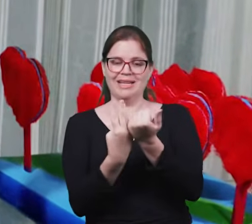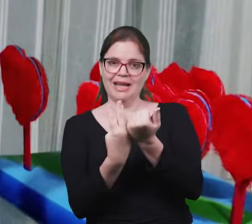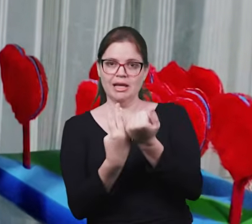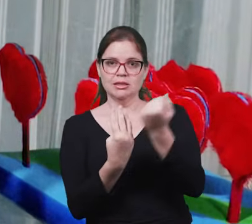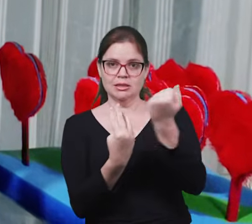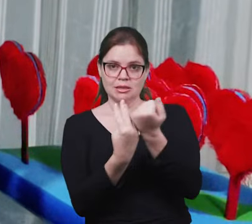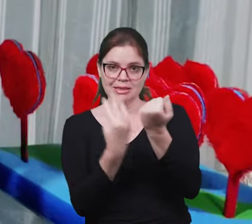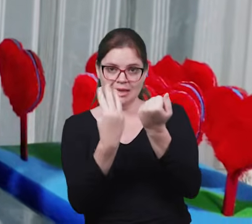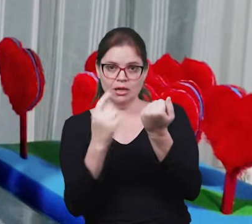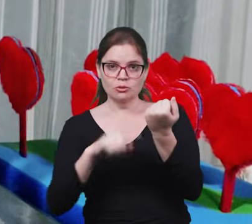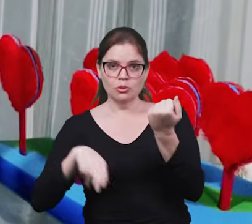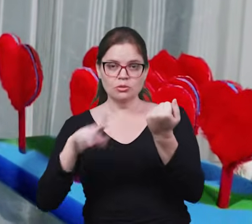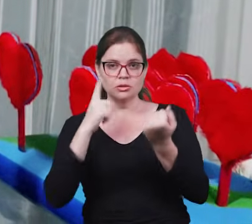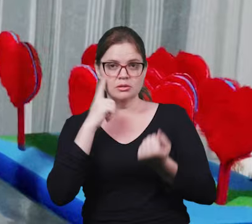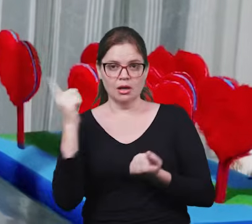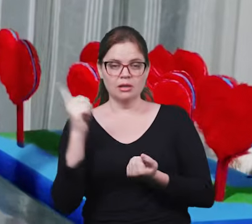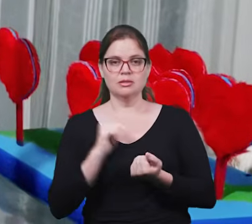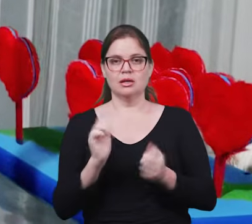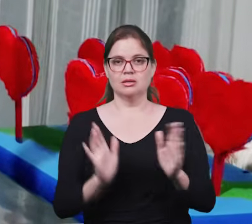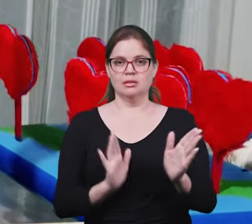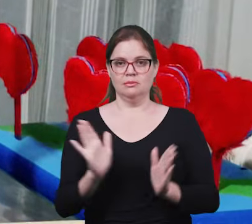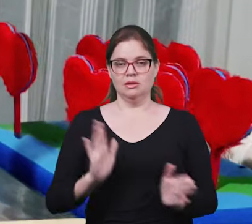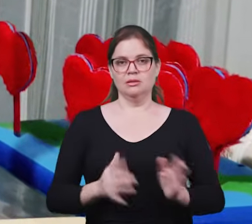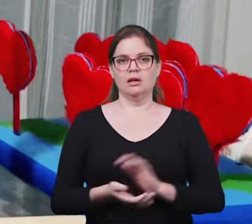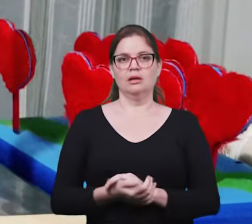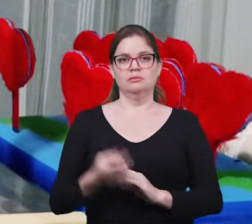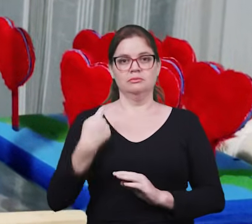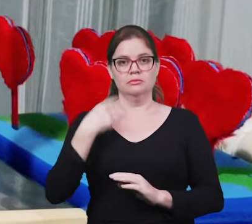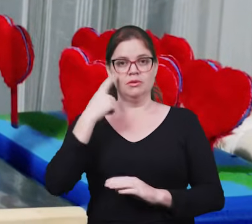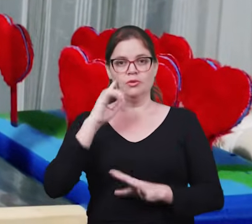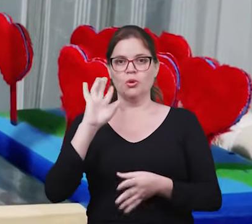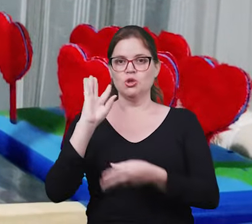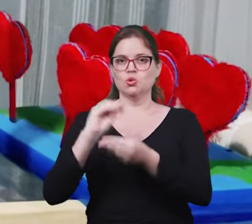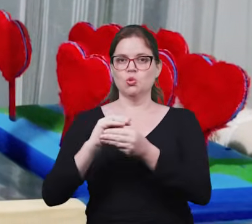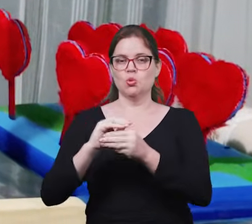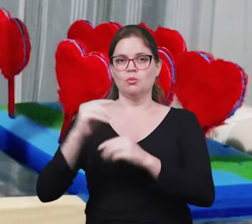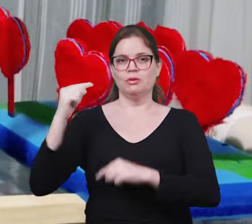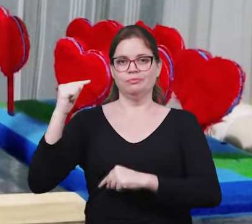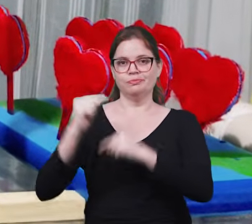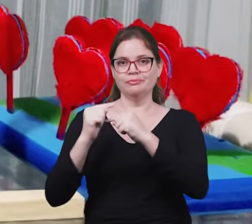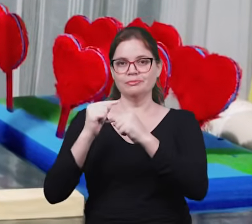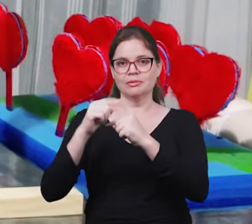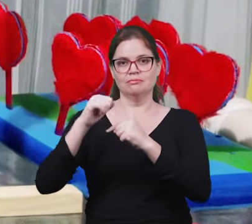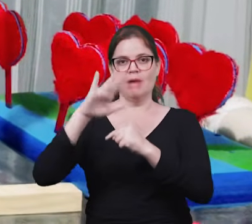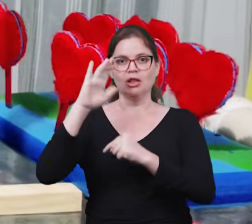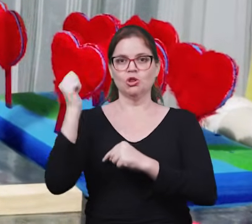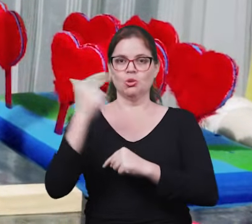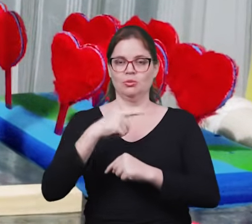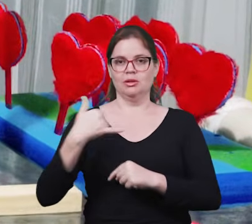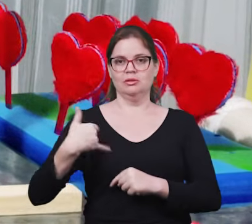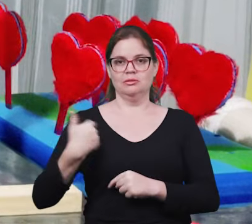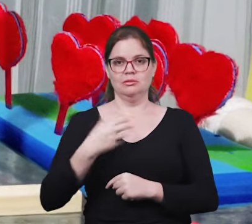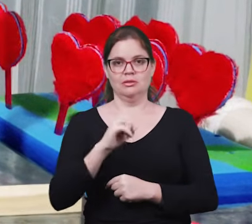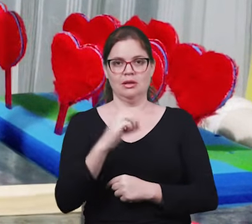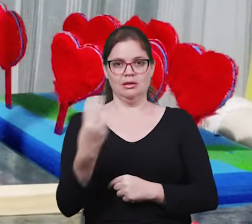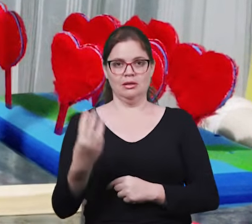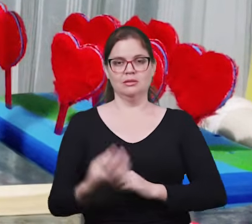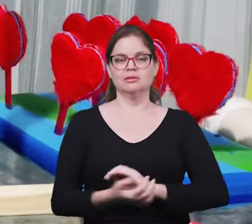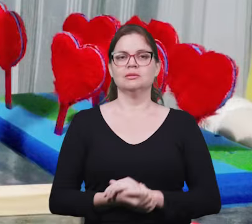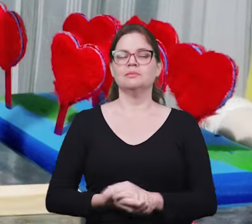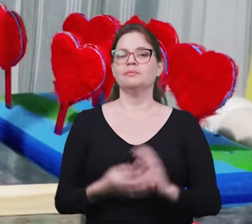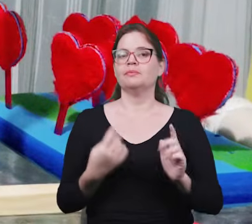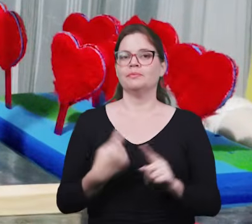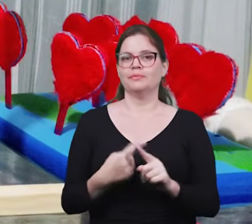classe de acessibilidades. Perceberam que o resumo é até mais enxuto? Por quê? Porque algumas crianças da classe de